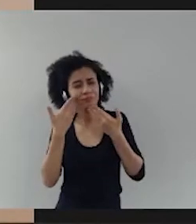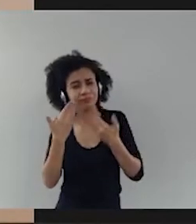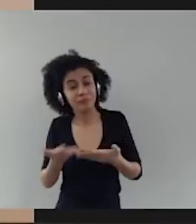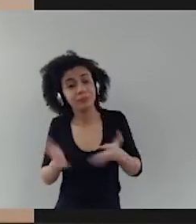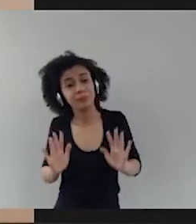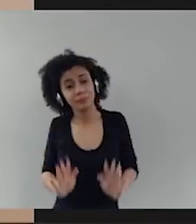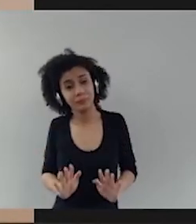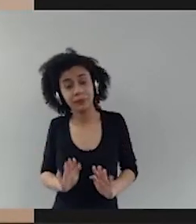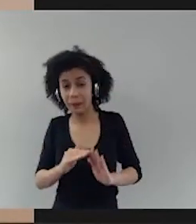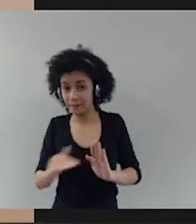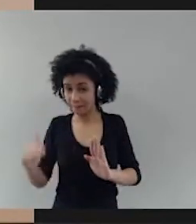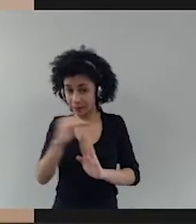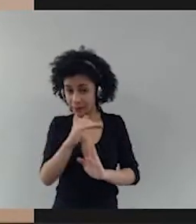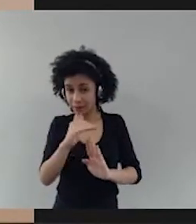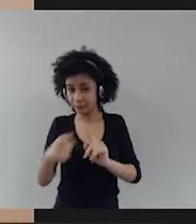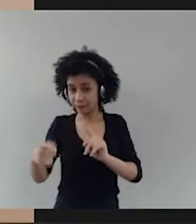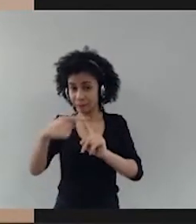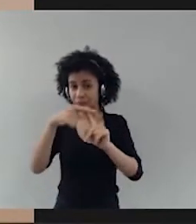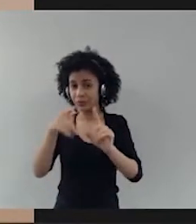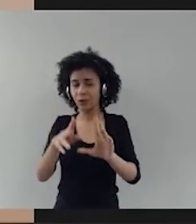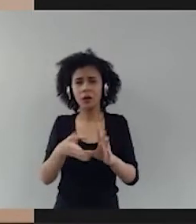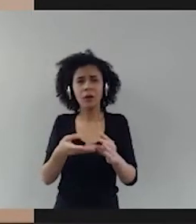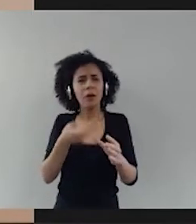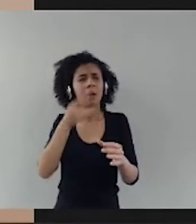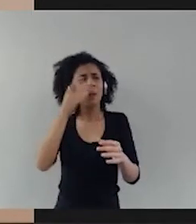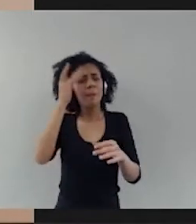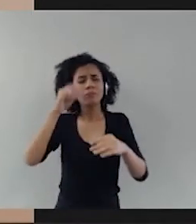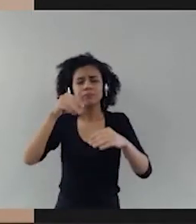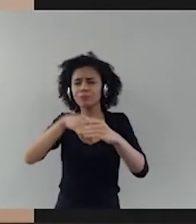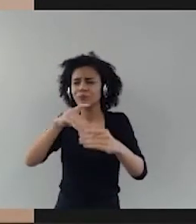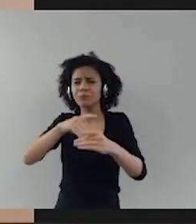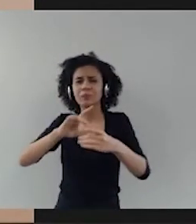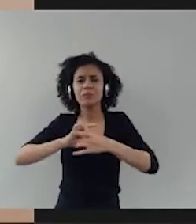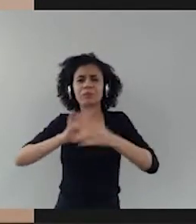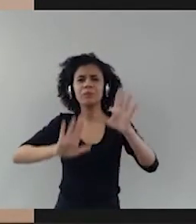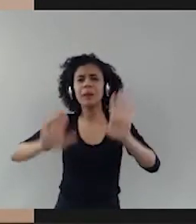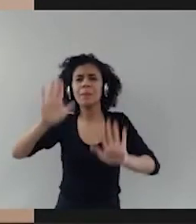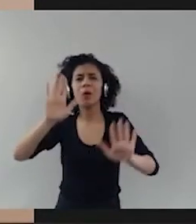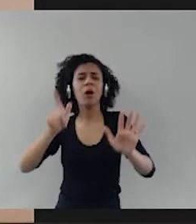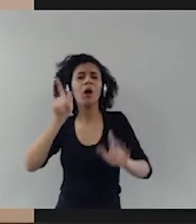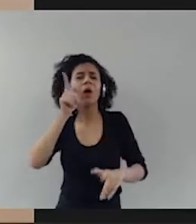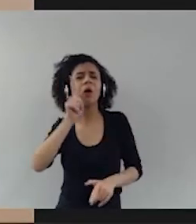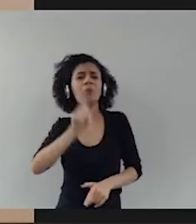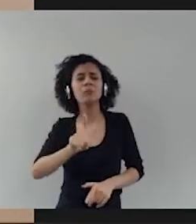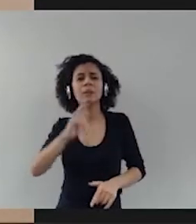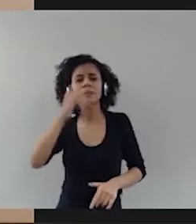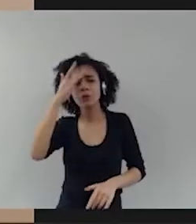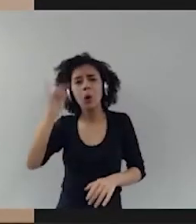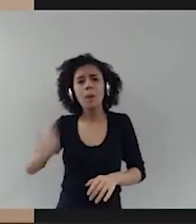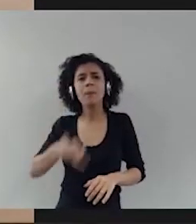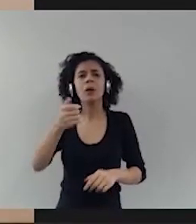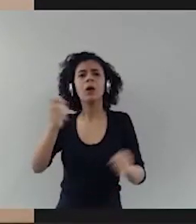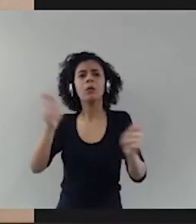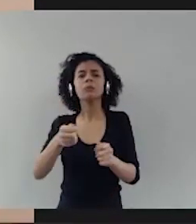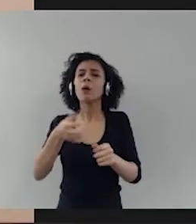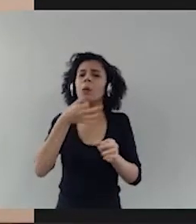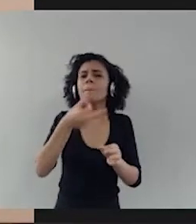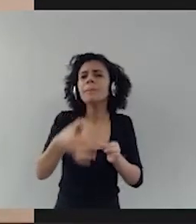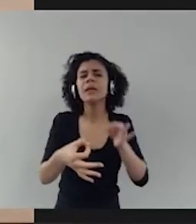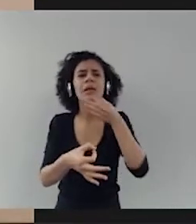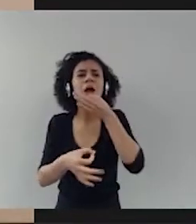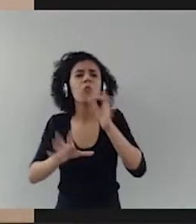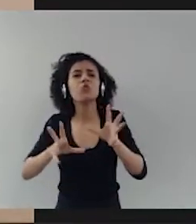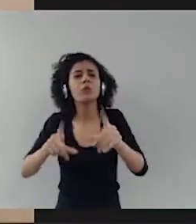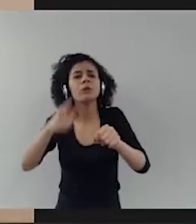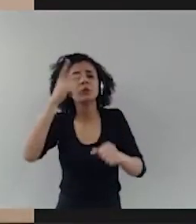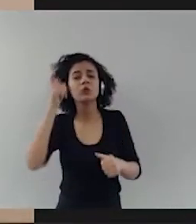E mais do que isso, né, foi feito de forma tão democrática que cada um teve a oportunidade de fazer propostas